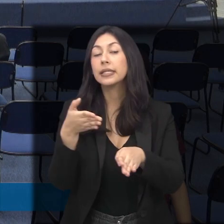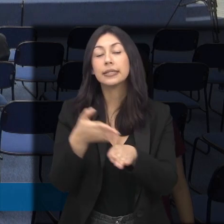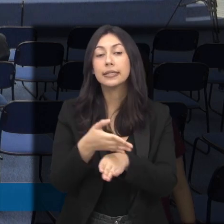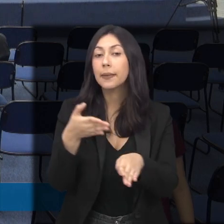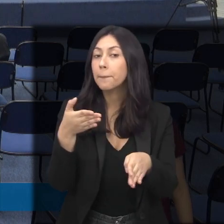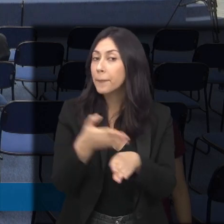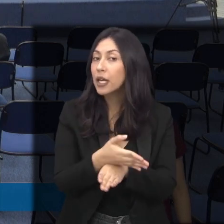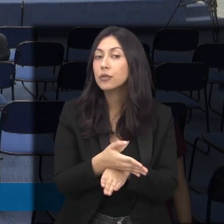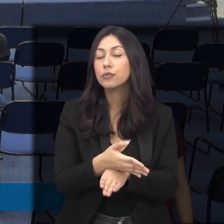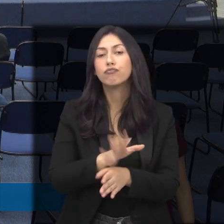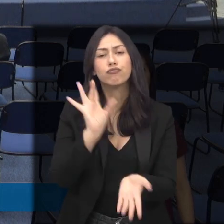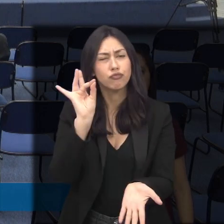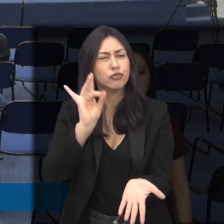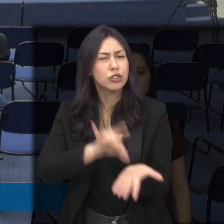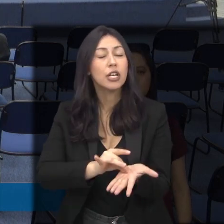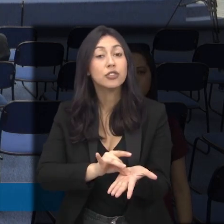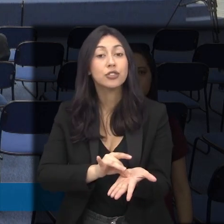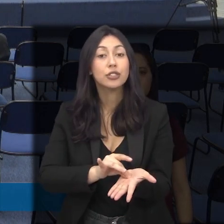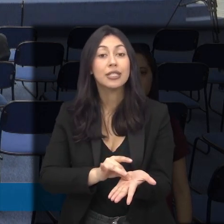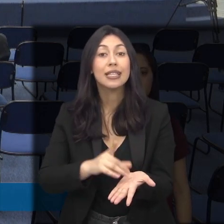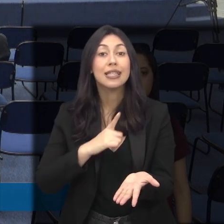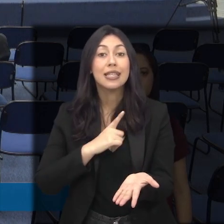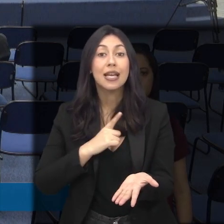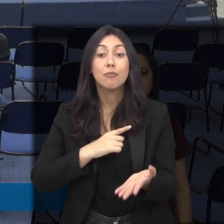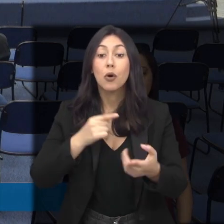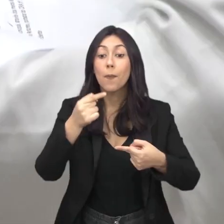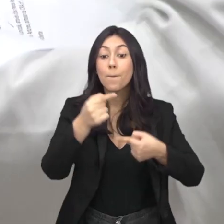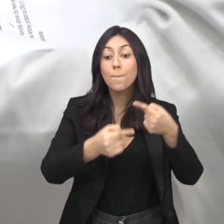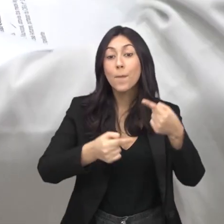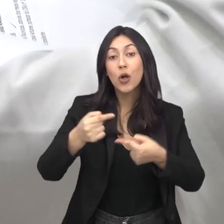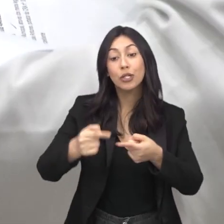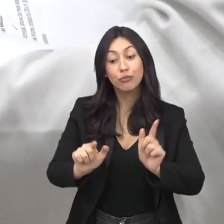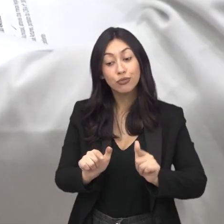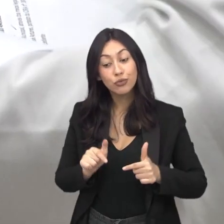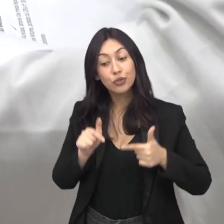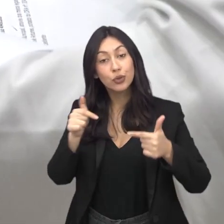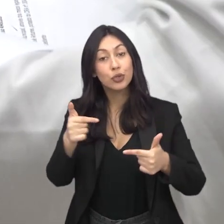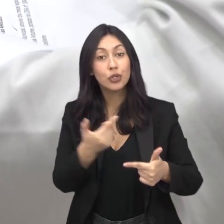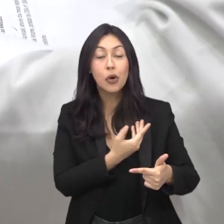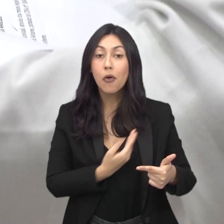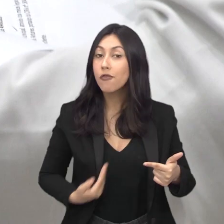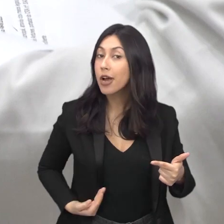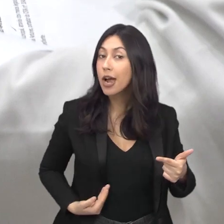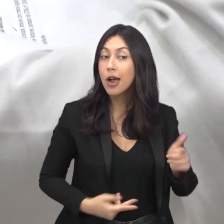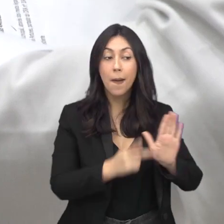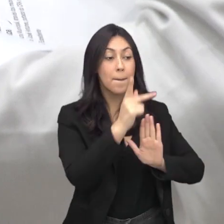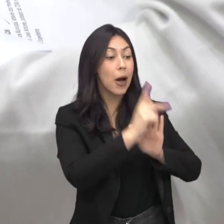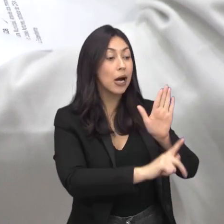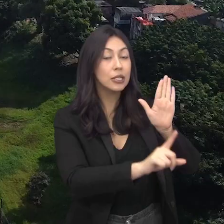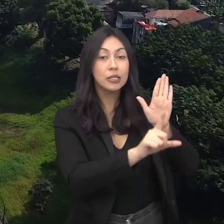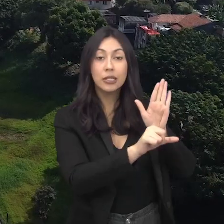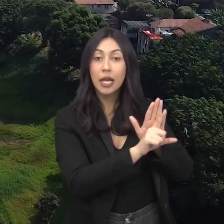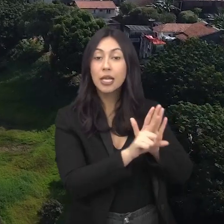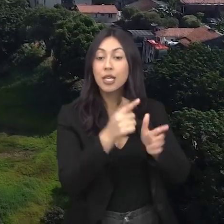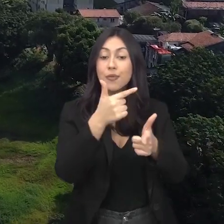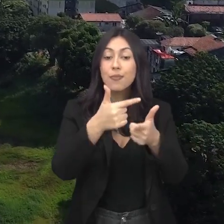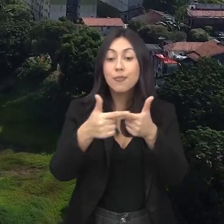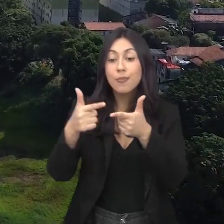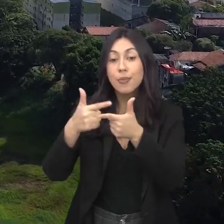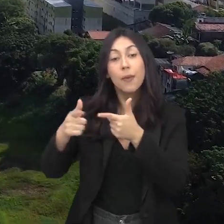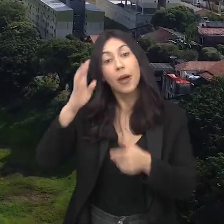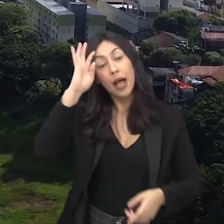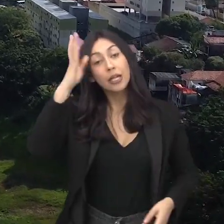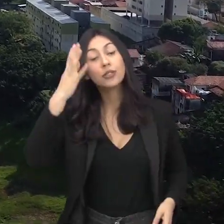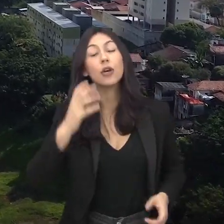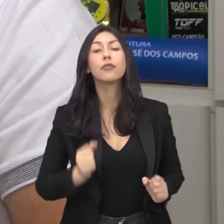da participação efetiva da população, nascem políticas públicas, projetos de lei e soluções